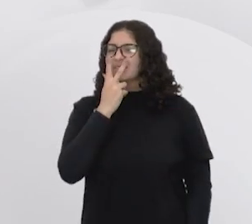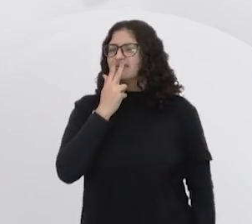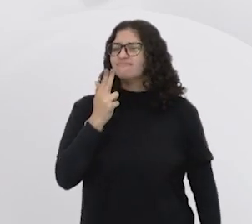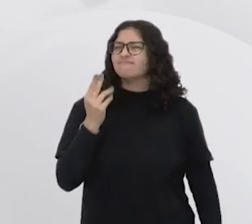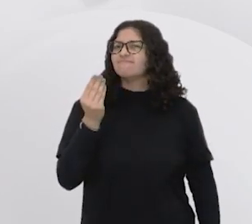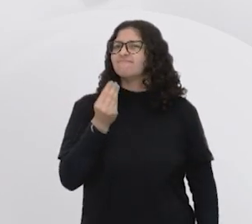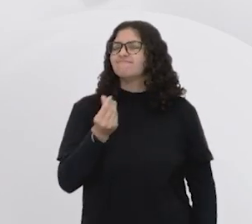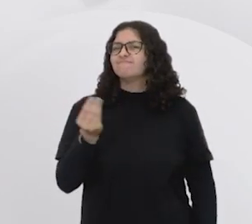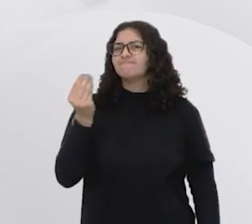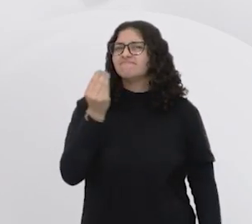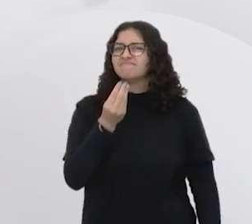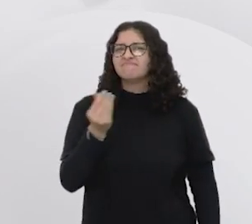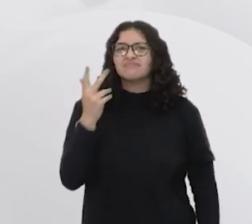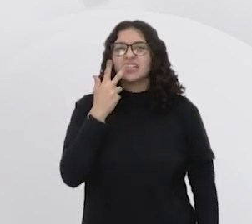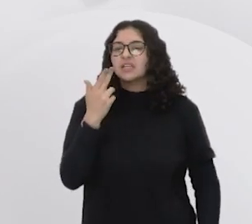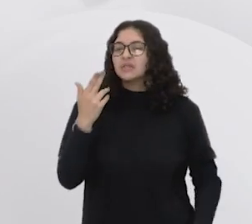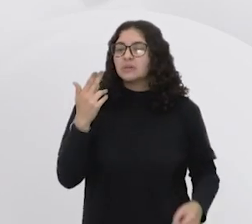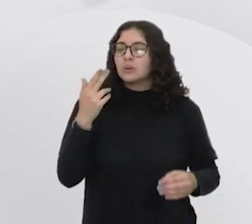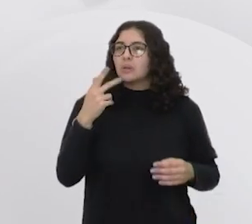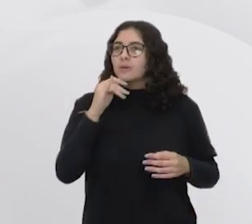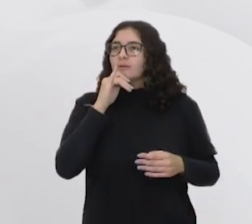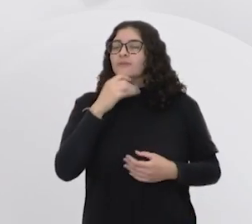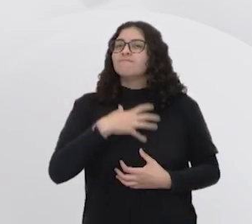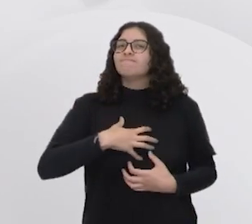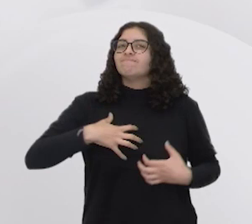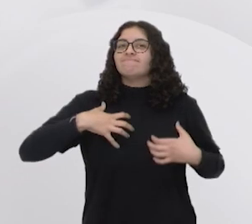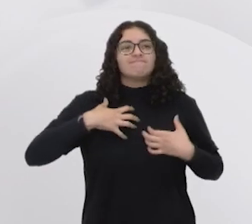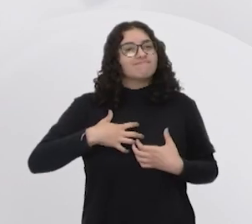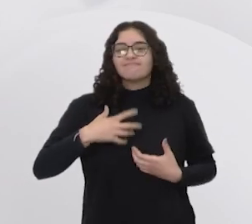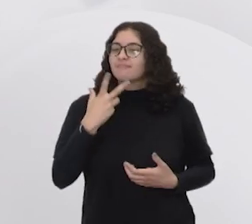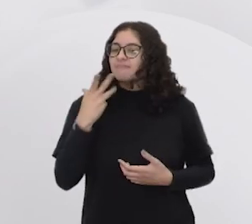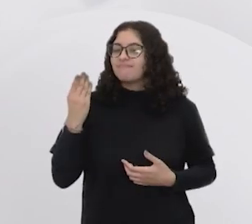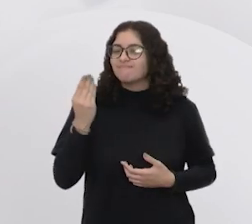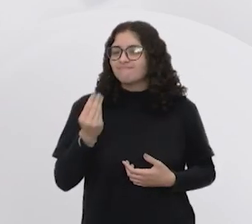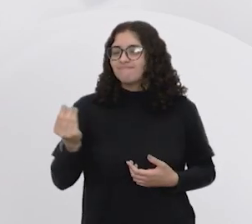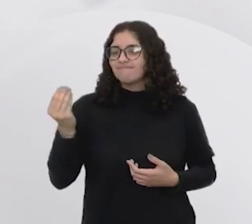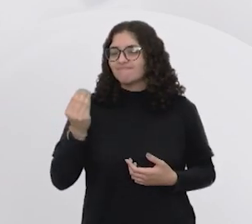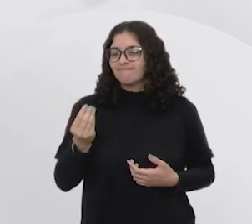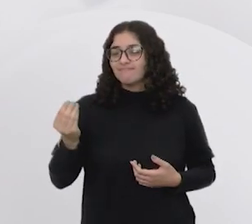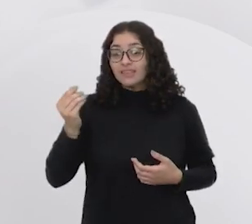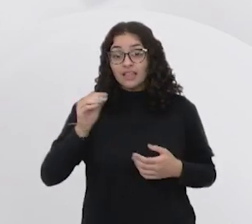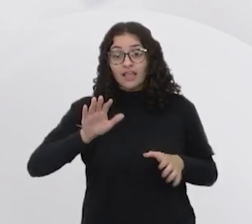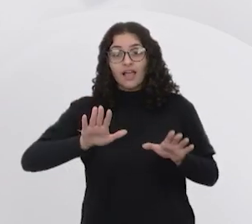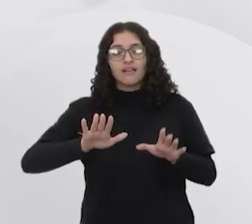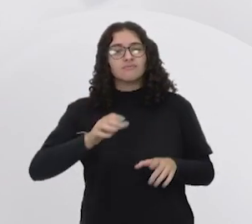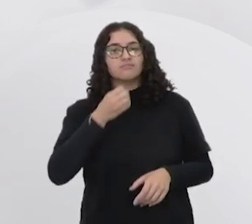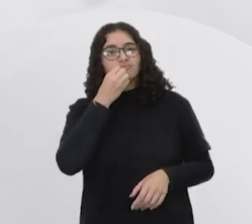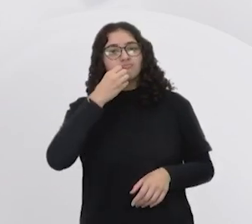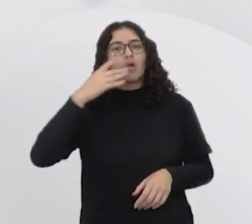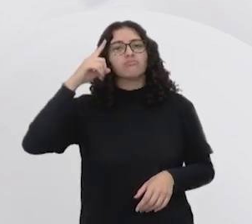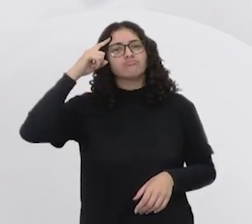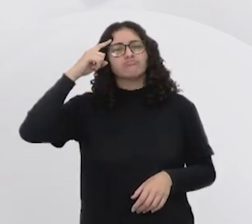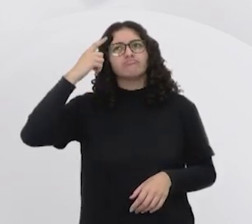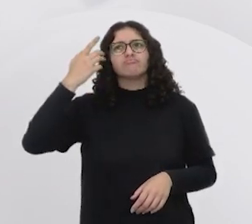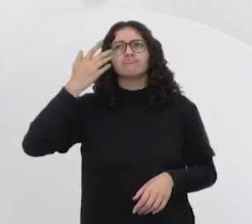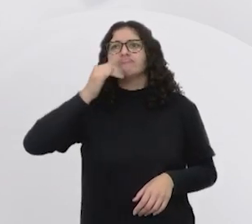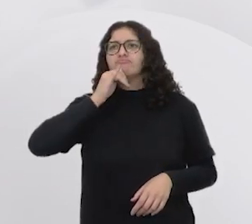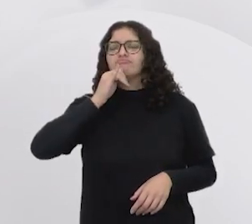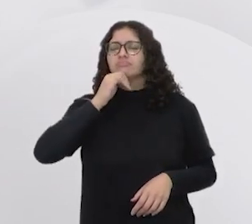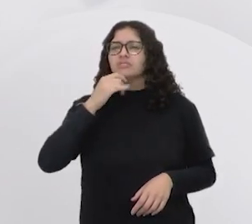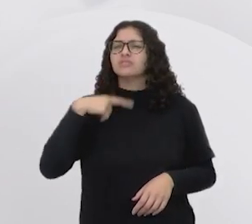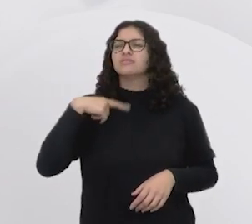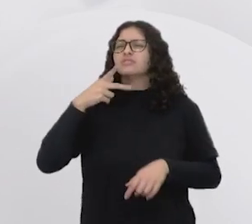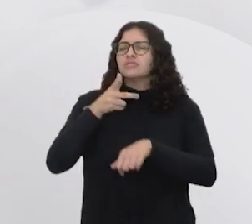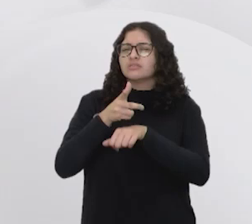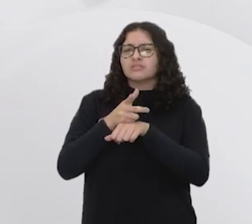tinha sentido aquele deslumbre com o trabalho que ele estava fazendo. Um belo dia ele estava assistindo um vídeo de desenho realista